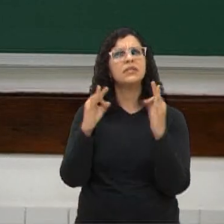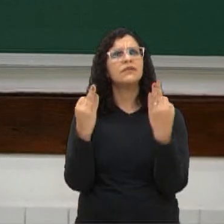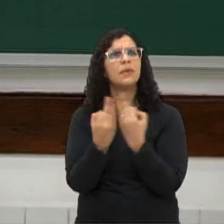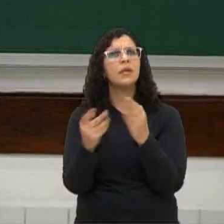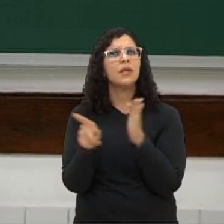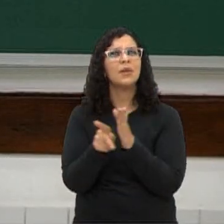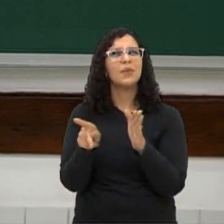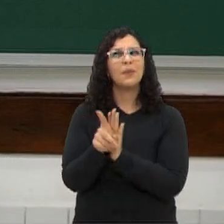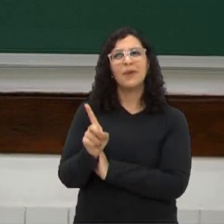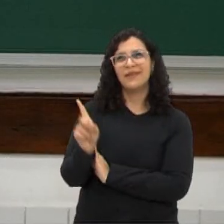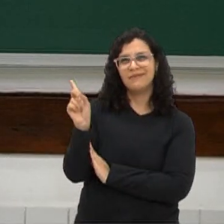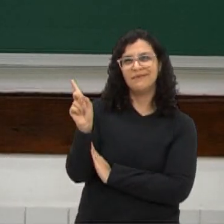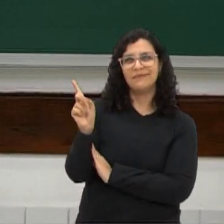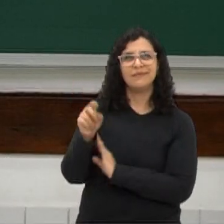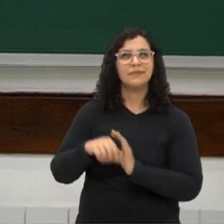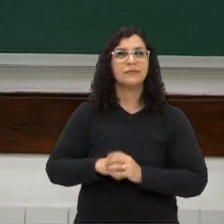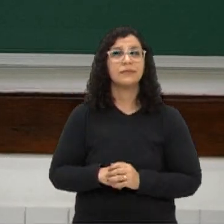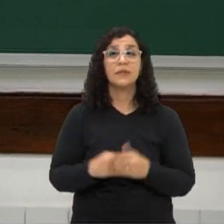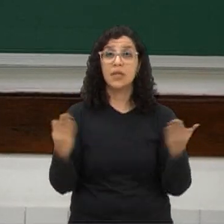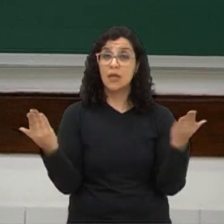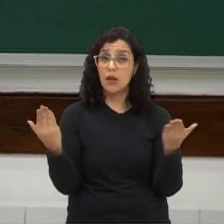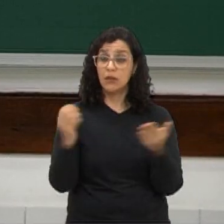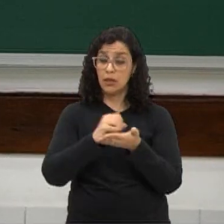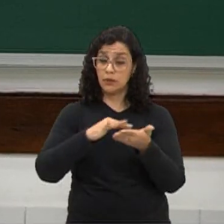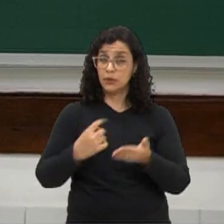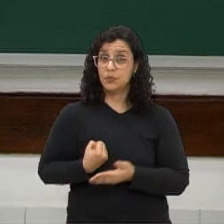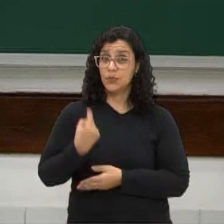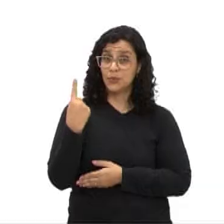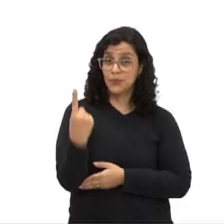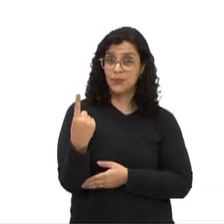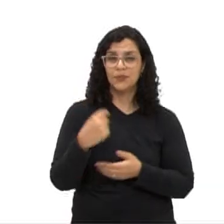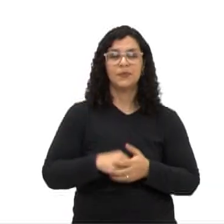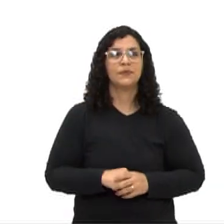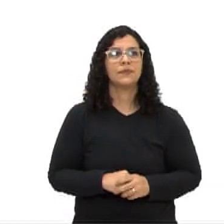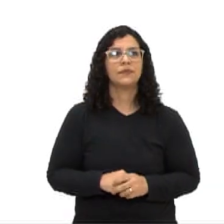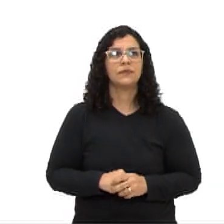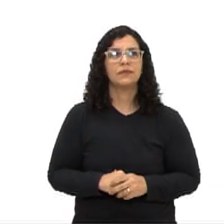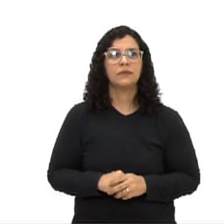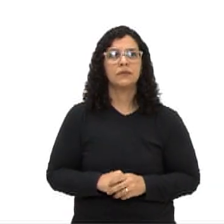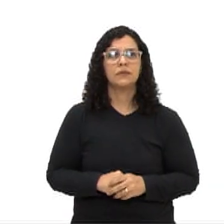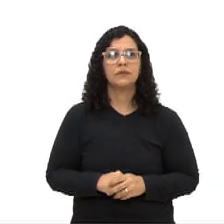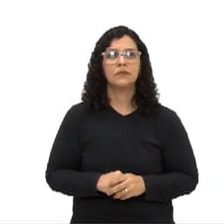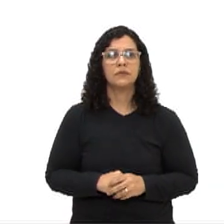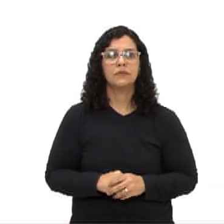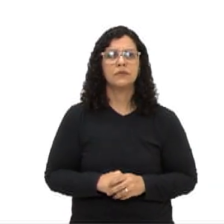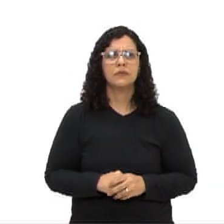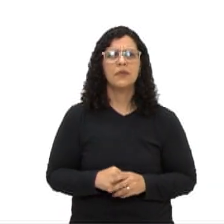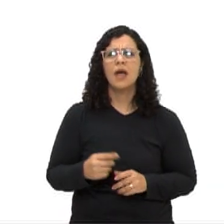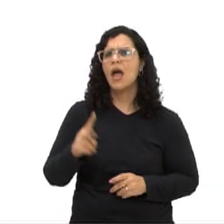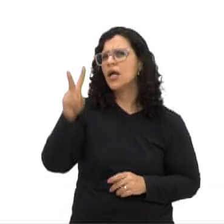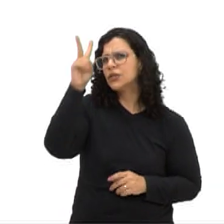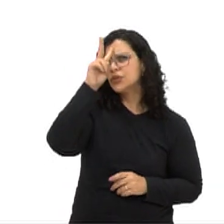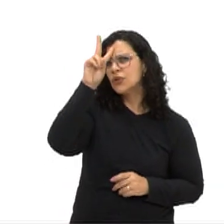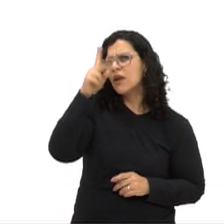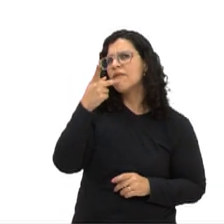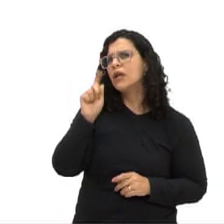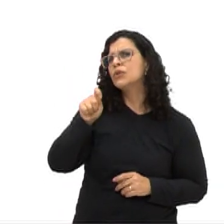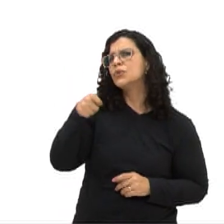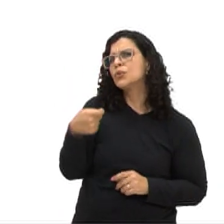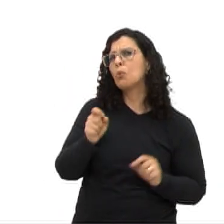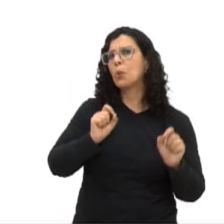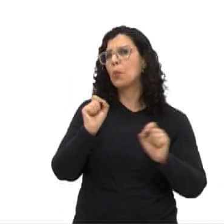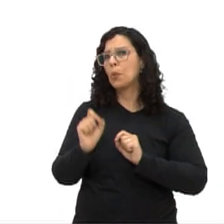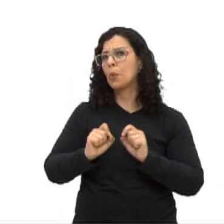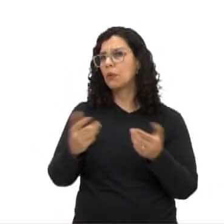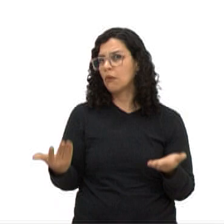dos Simpsons, né? Bueno, de que trata a história que acabamos de ler? Do que trata